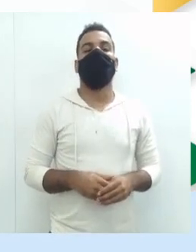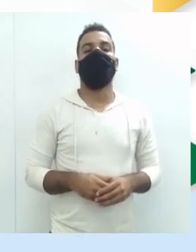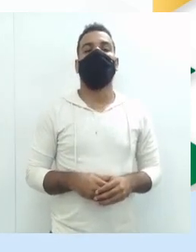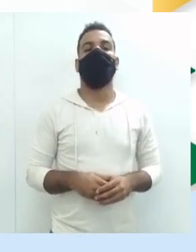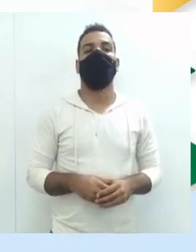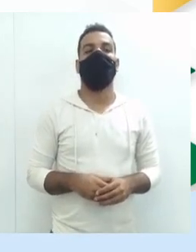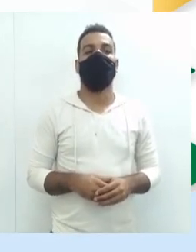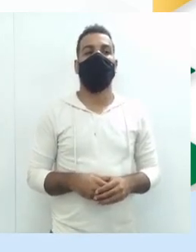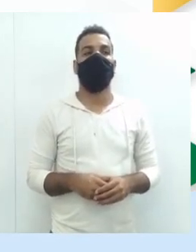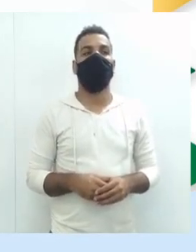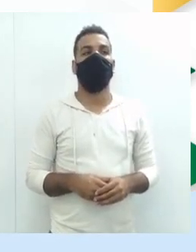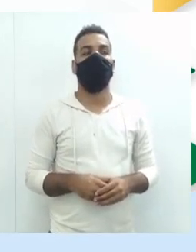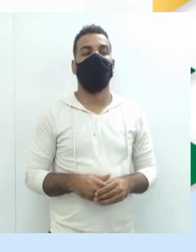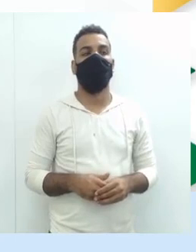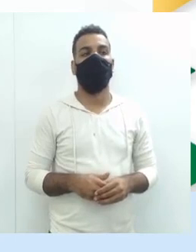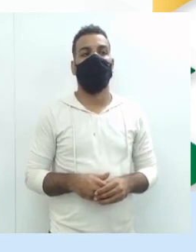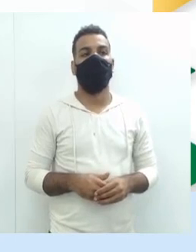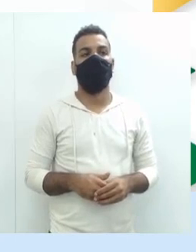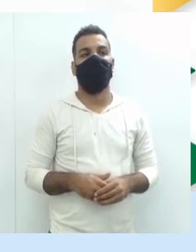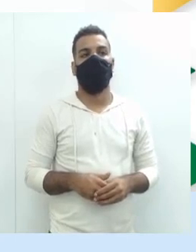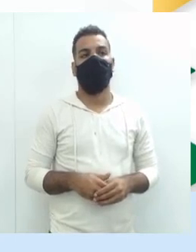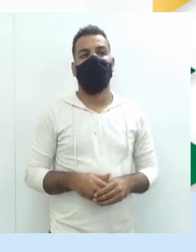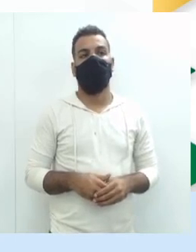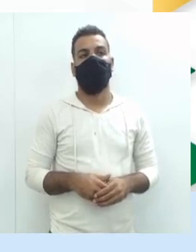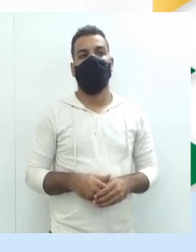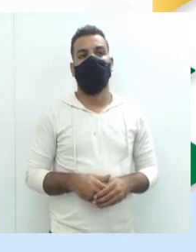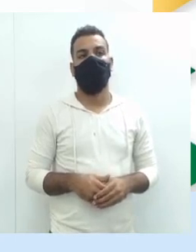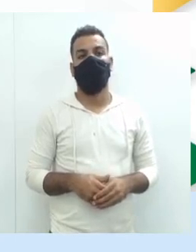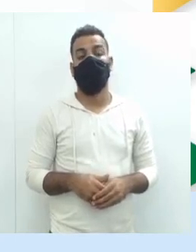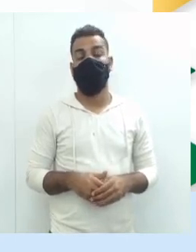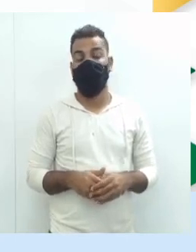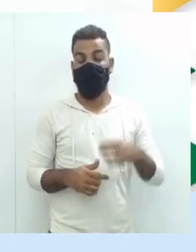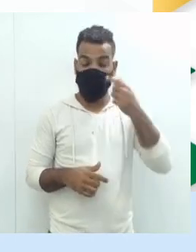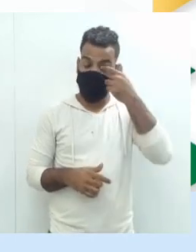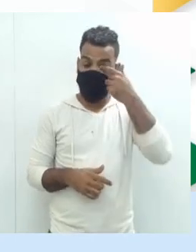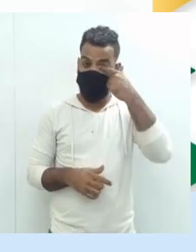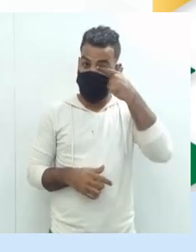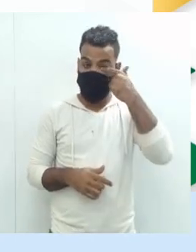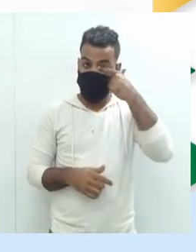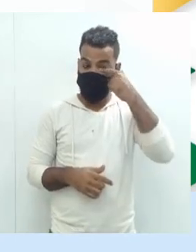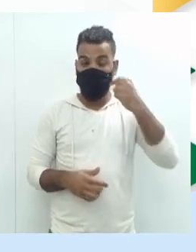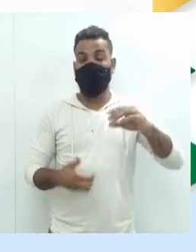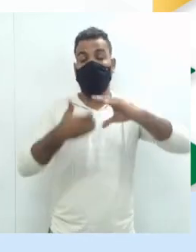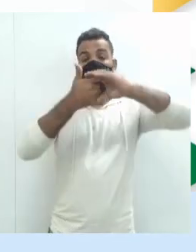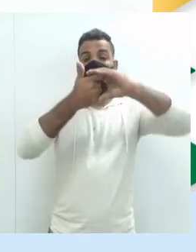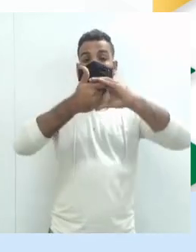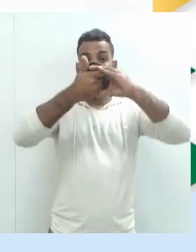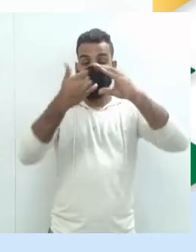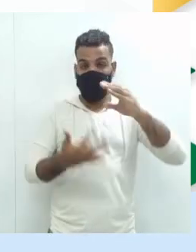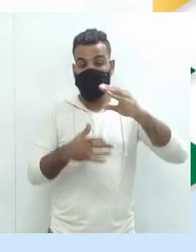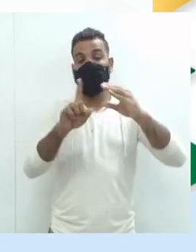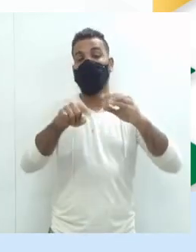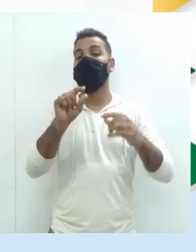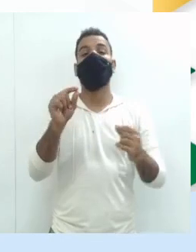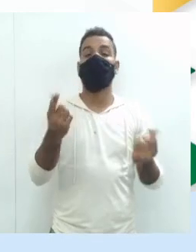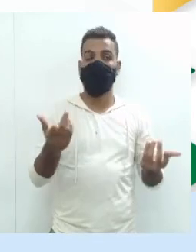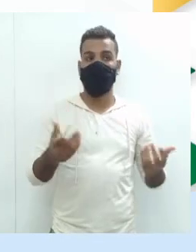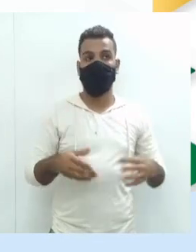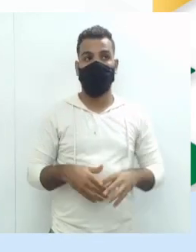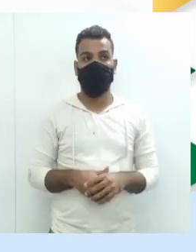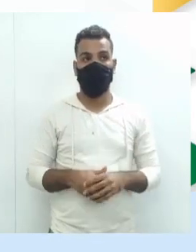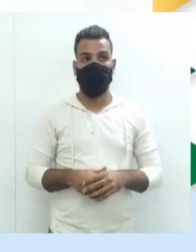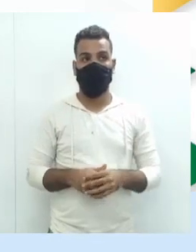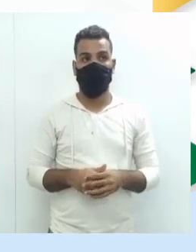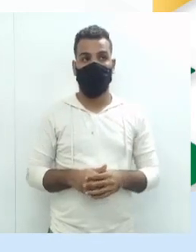só. As principais características do texto publicitário são, então vamos ver aí na tela. A